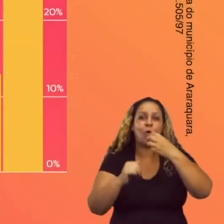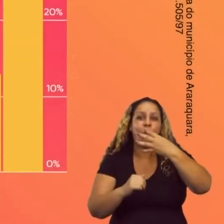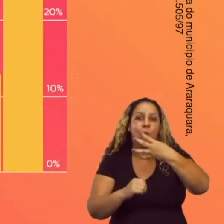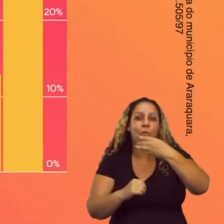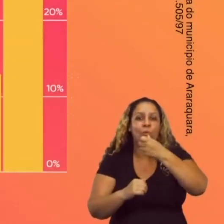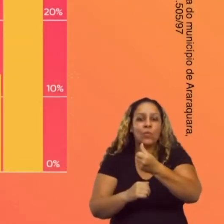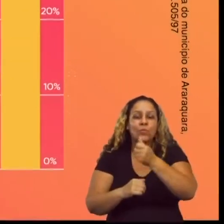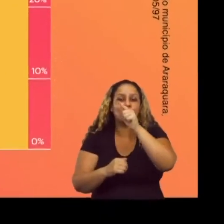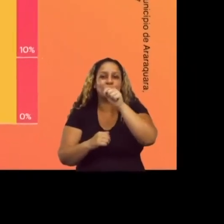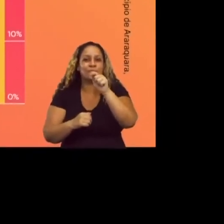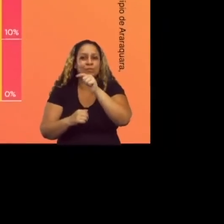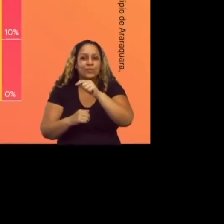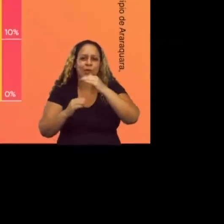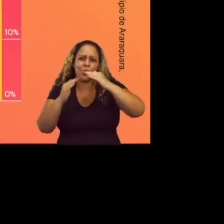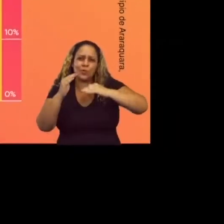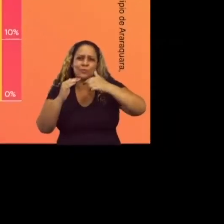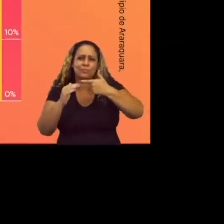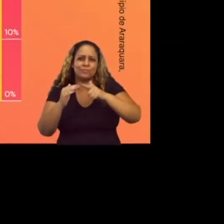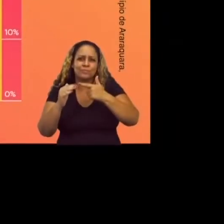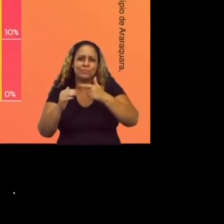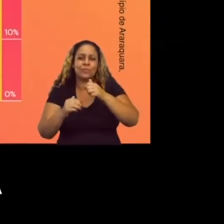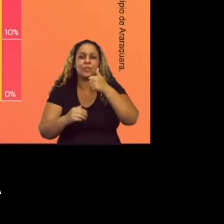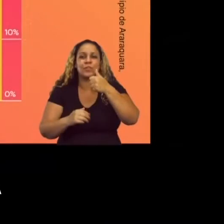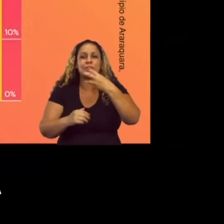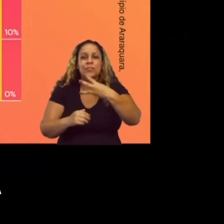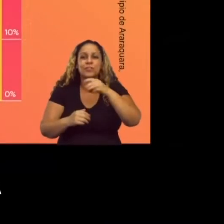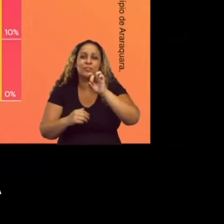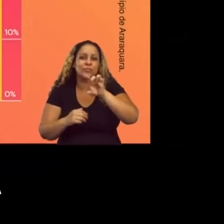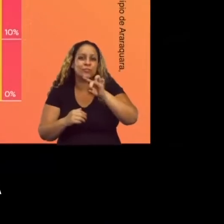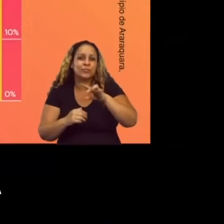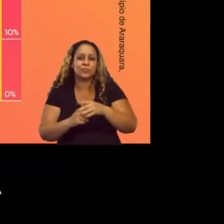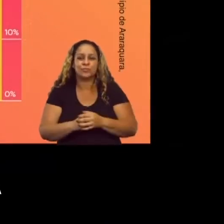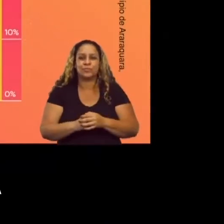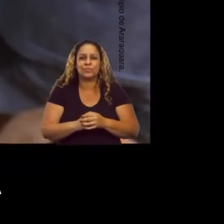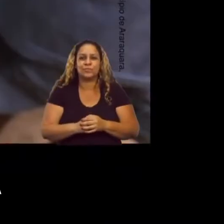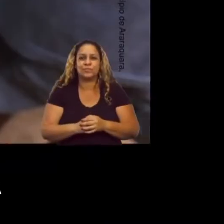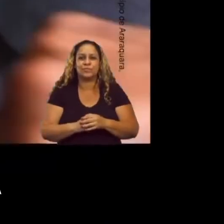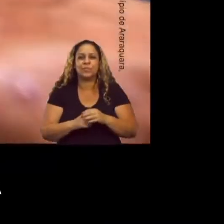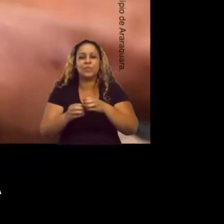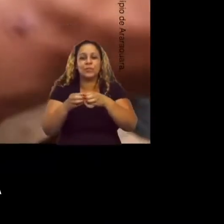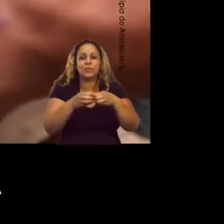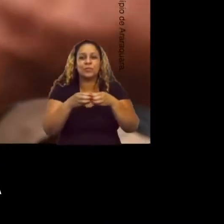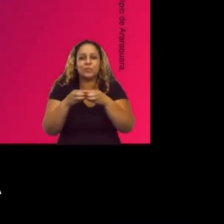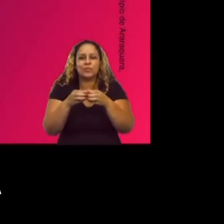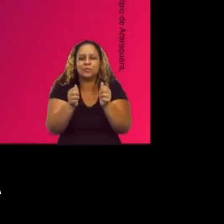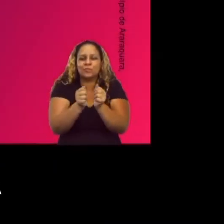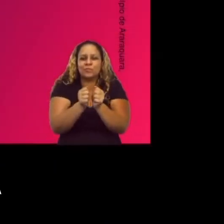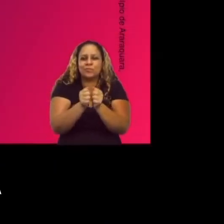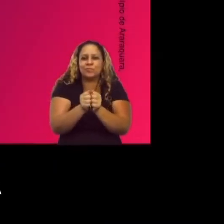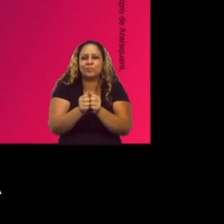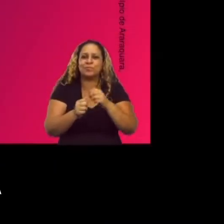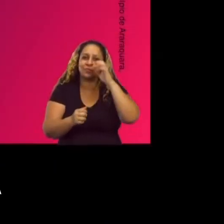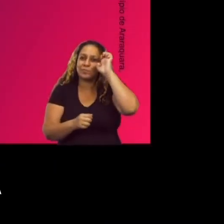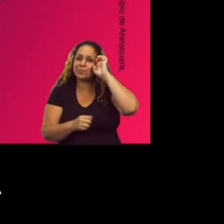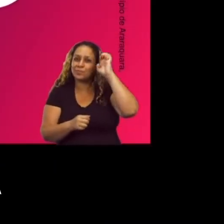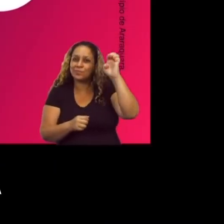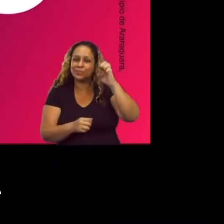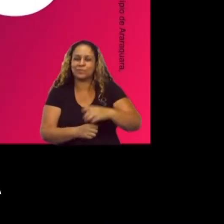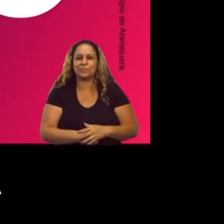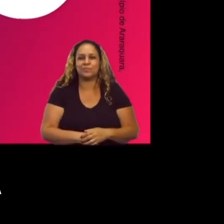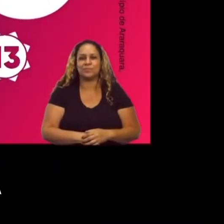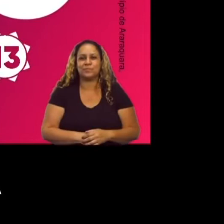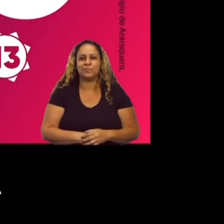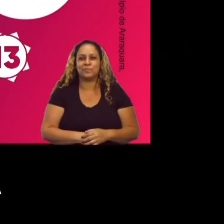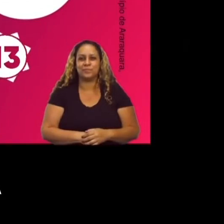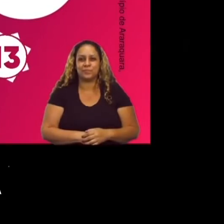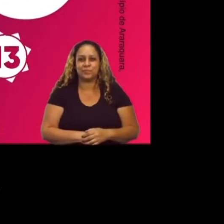com 46%. O segundo colocado está com 13%. É a união de toda a cidade,